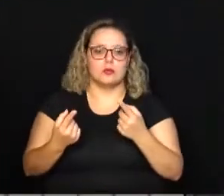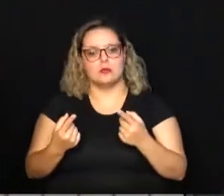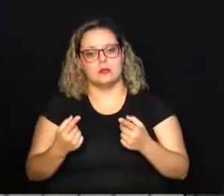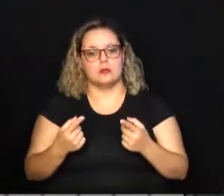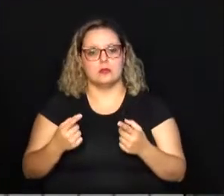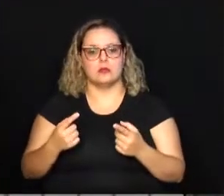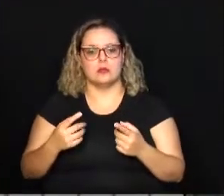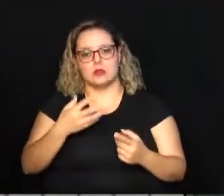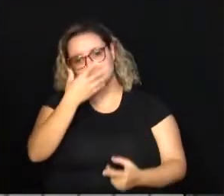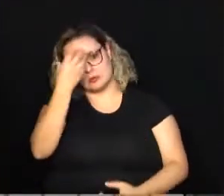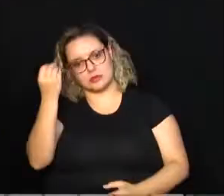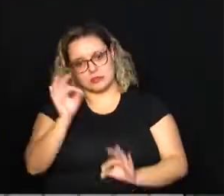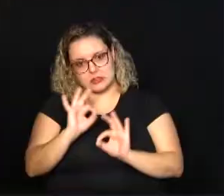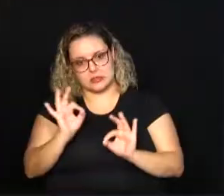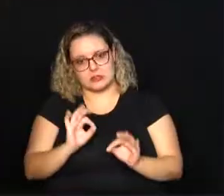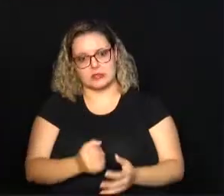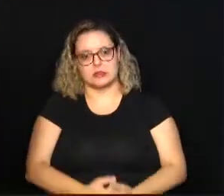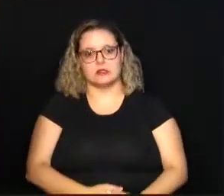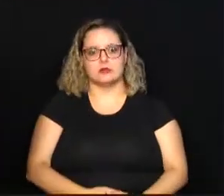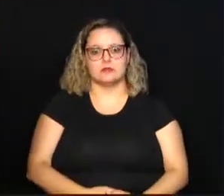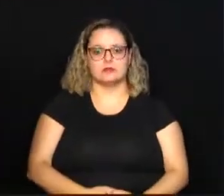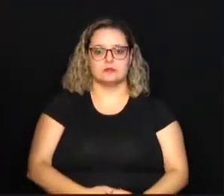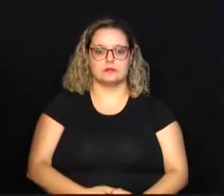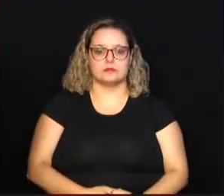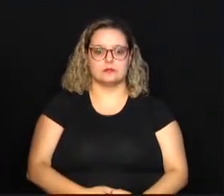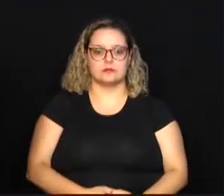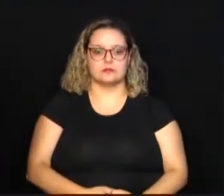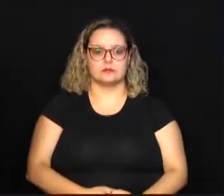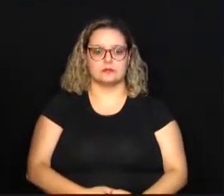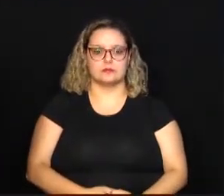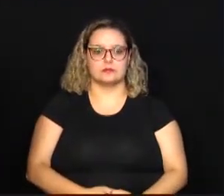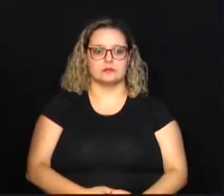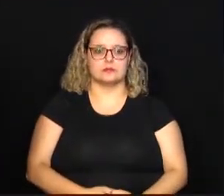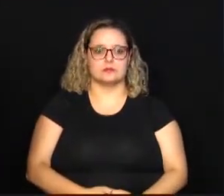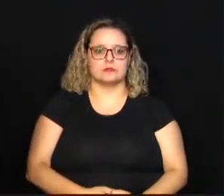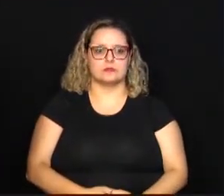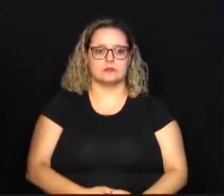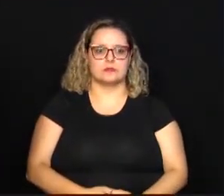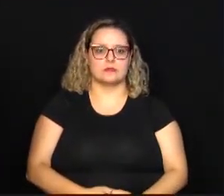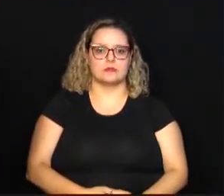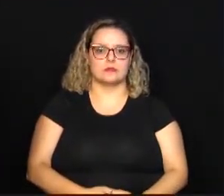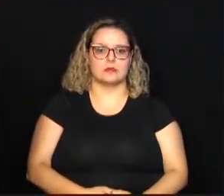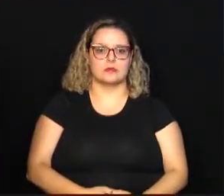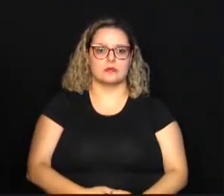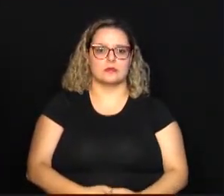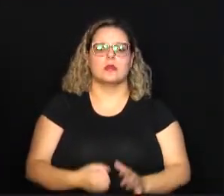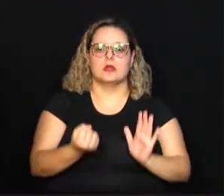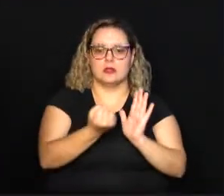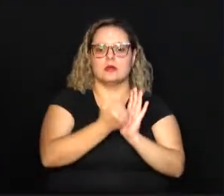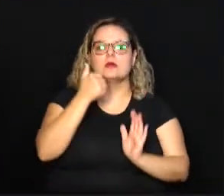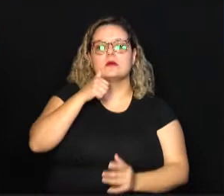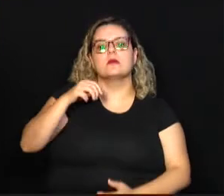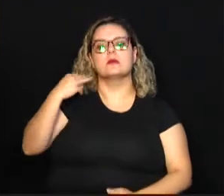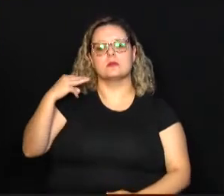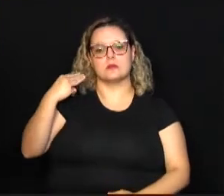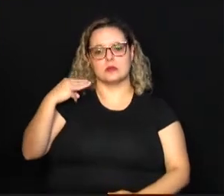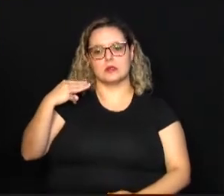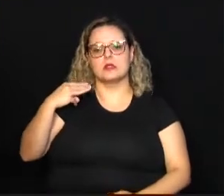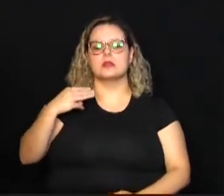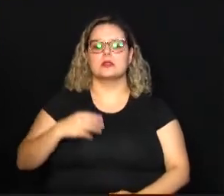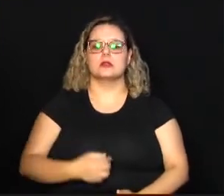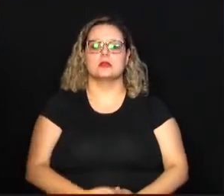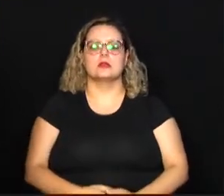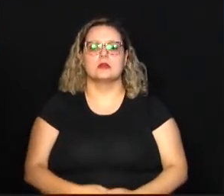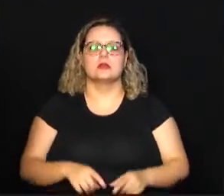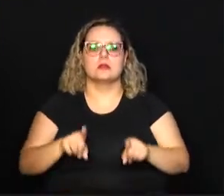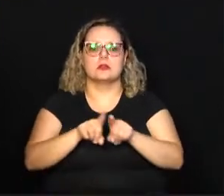para trás, eu acho mais... Só também aqui deixar registrado a presença da vereadora Mariana Conte e também